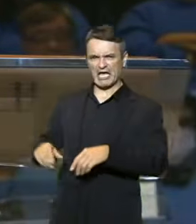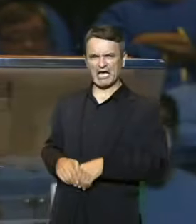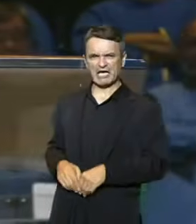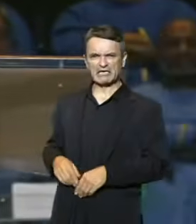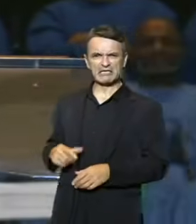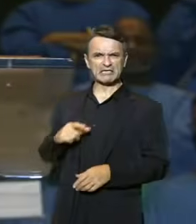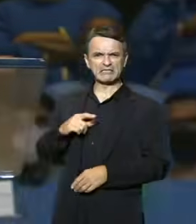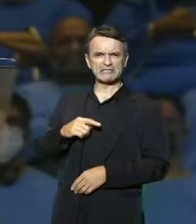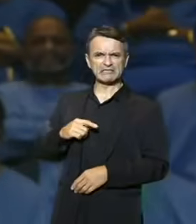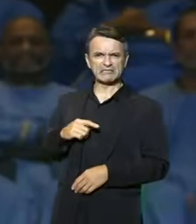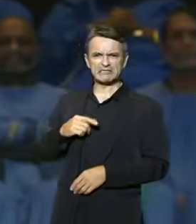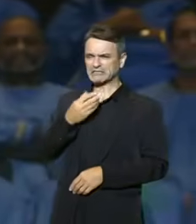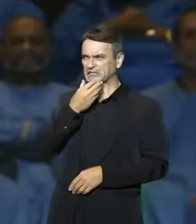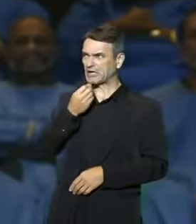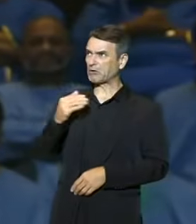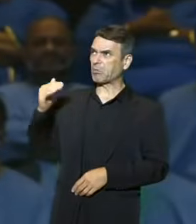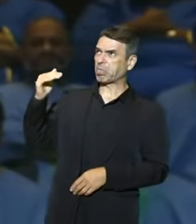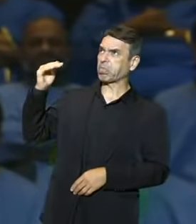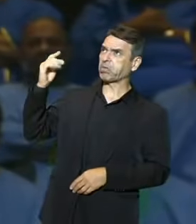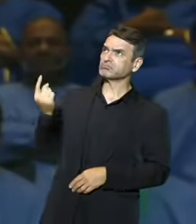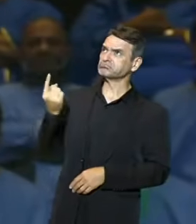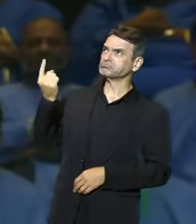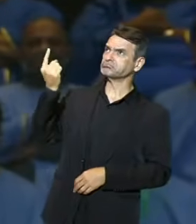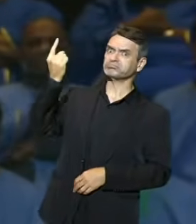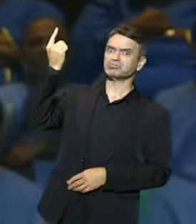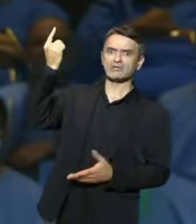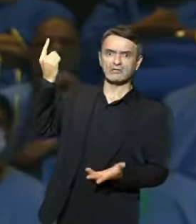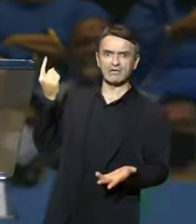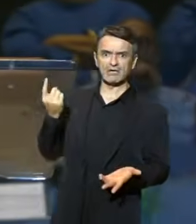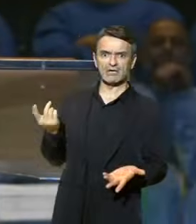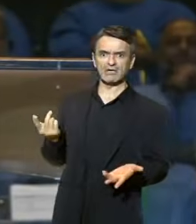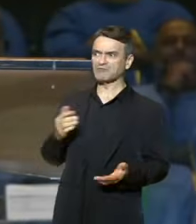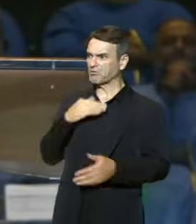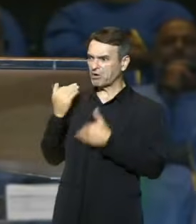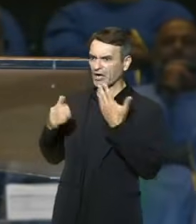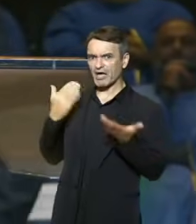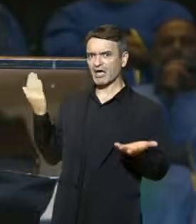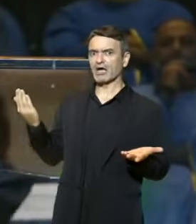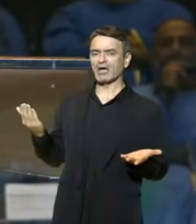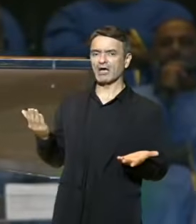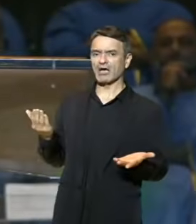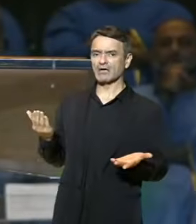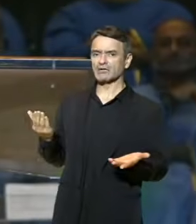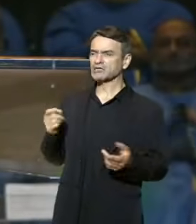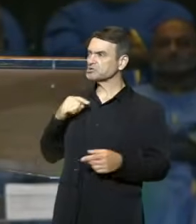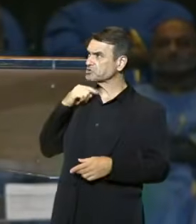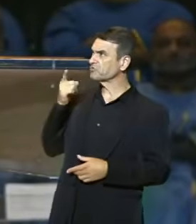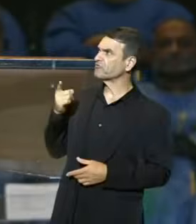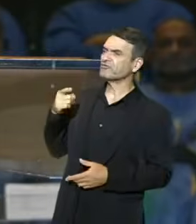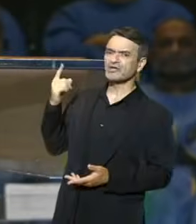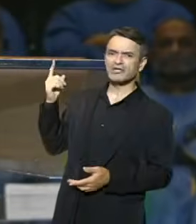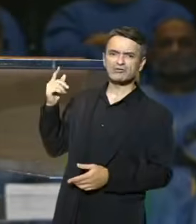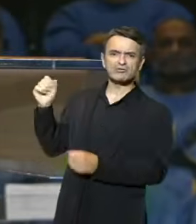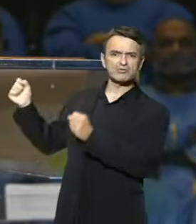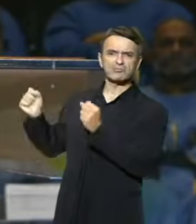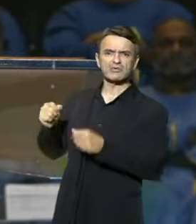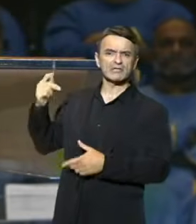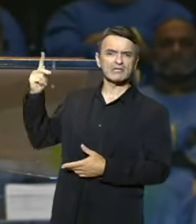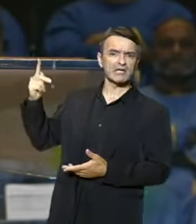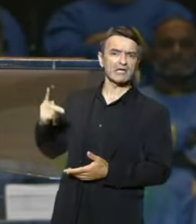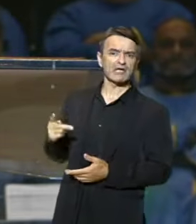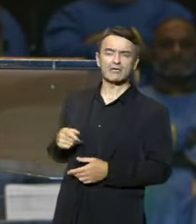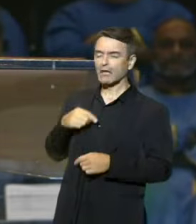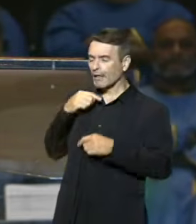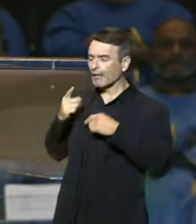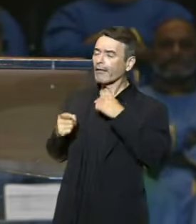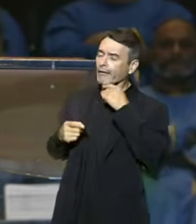muito difícil, não vai dar, nós vamos morrer. E mais uma vez eles duvidam do poder de Deus, mais uma vez reclamam